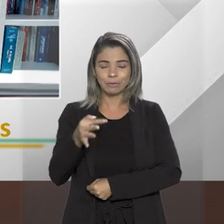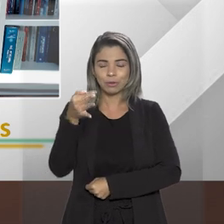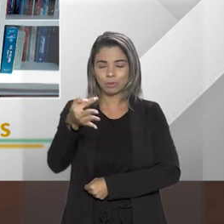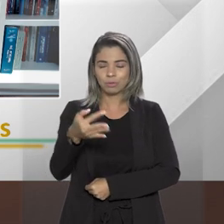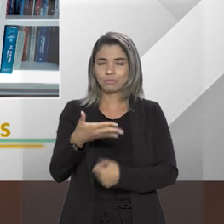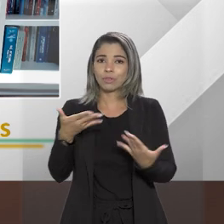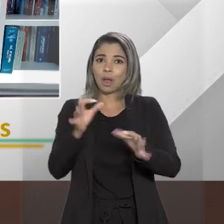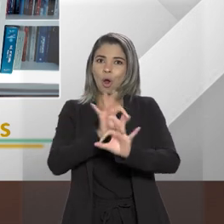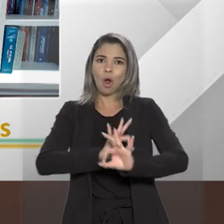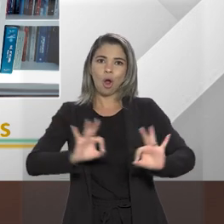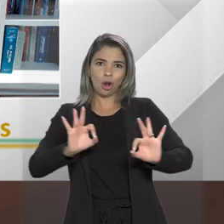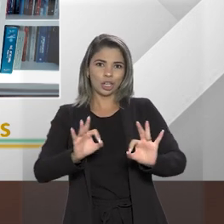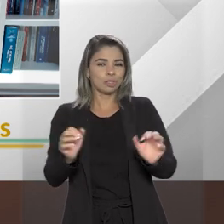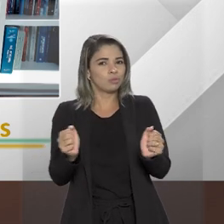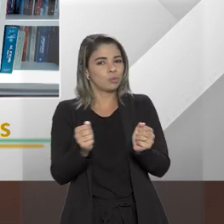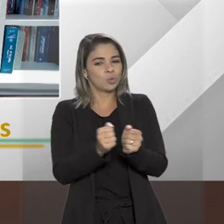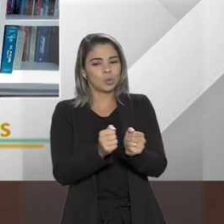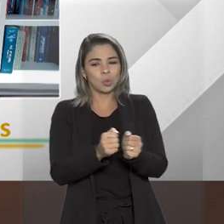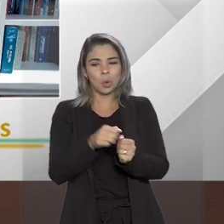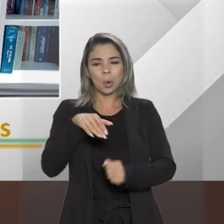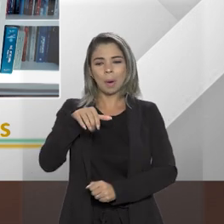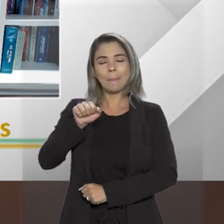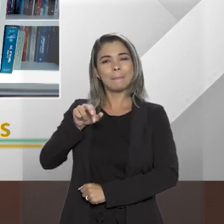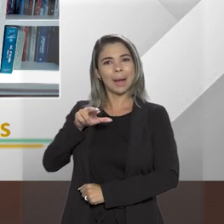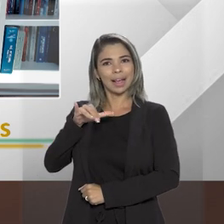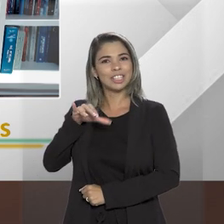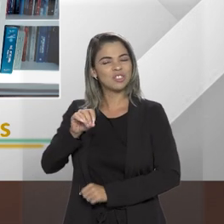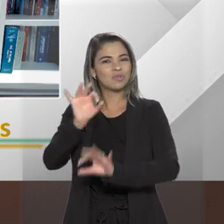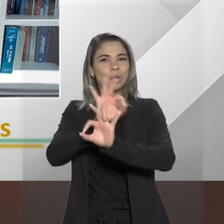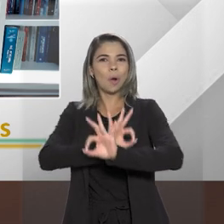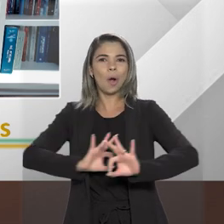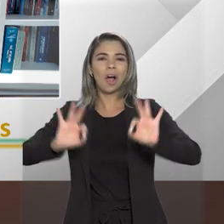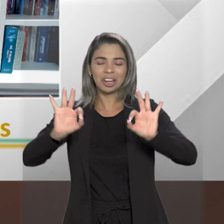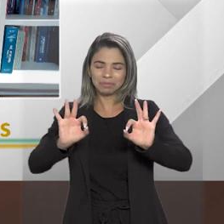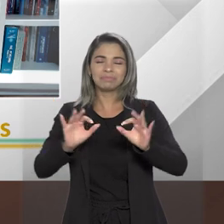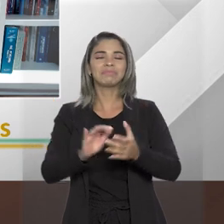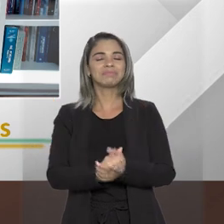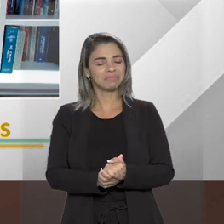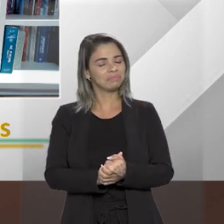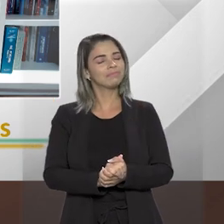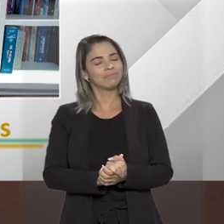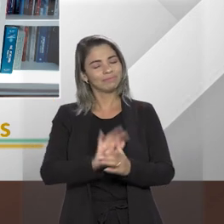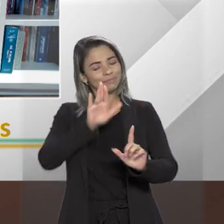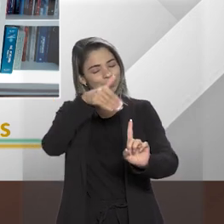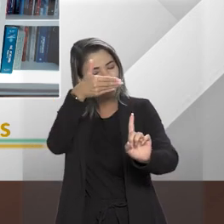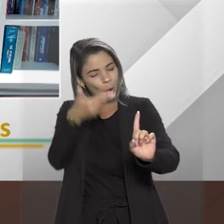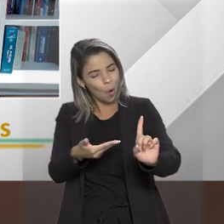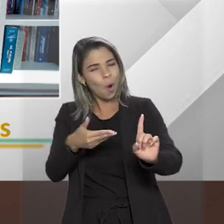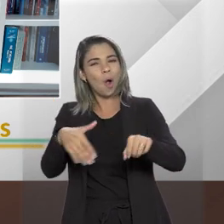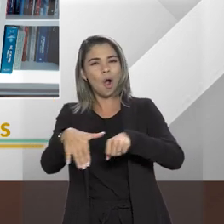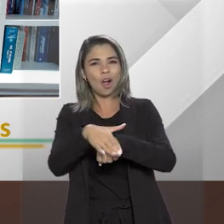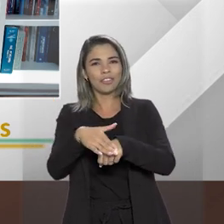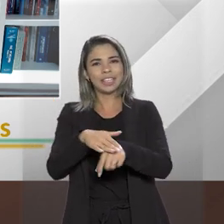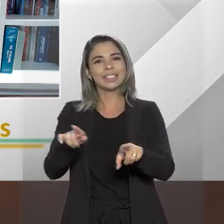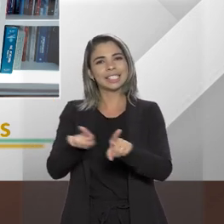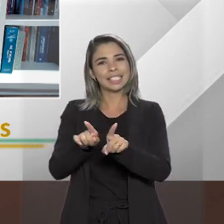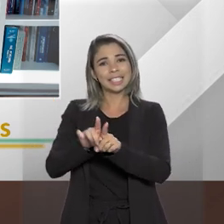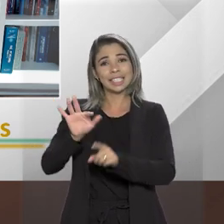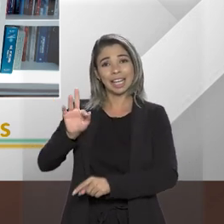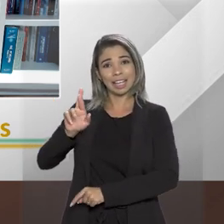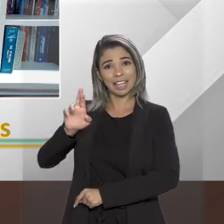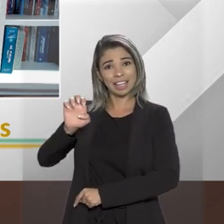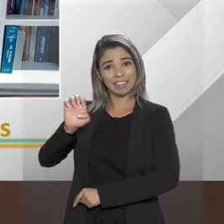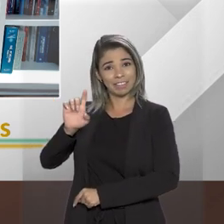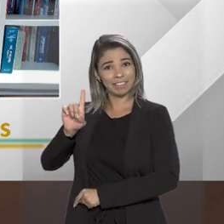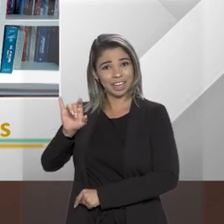Ainda mais com o Márcio aqui, vai ficar melhor ainda. Uma honra conversarmos com você mais uma vez, professor Fred, e também